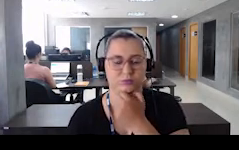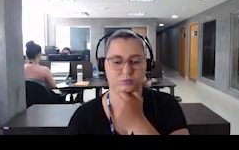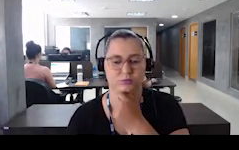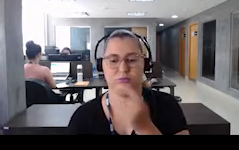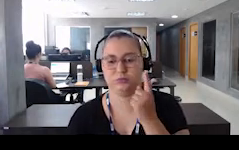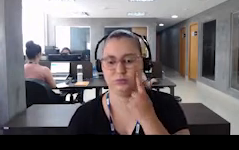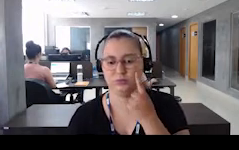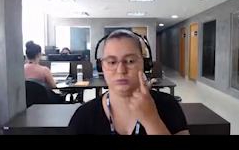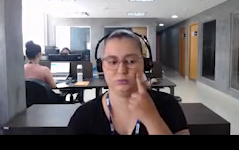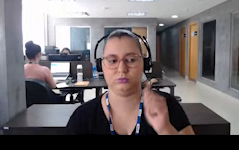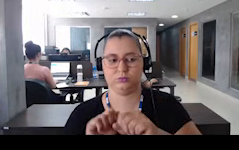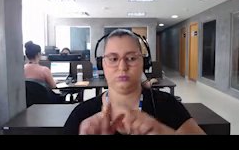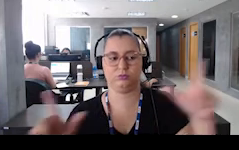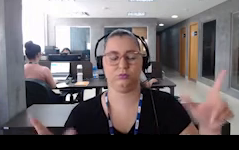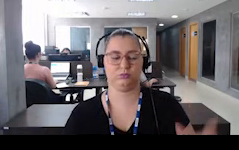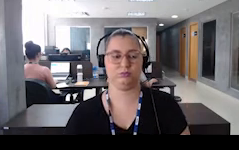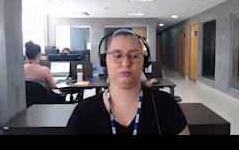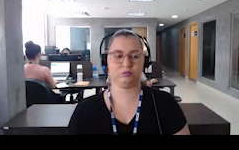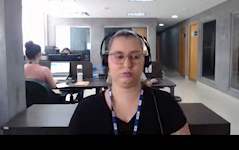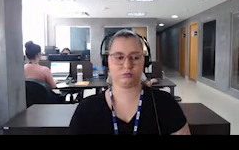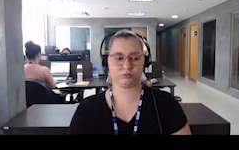de vocês enxergarem.